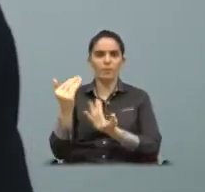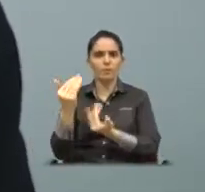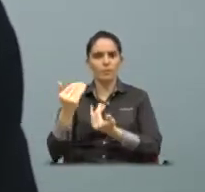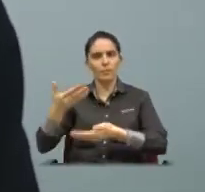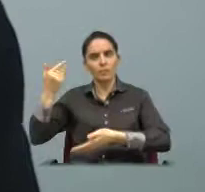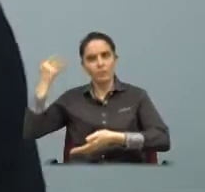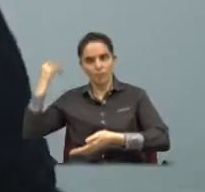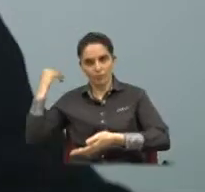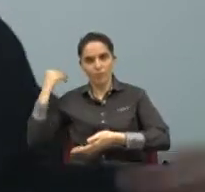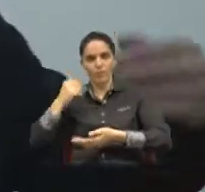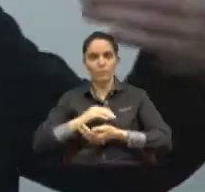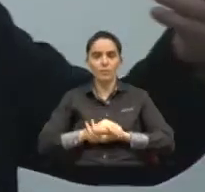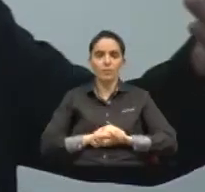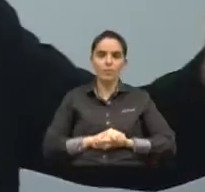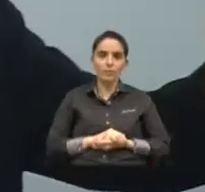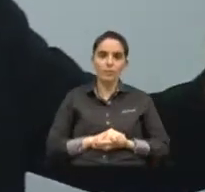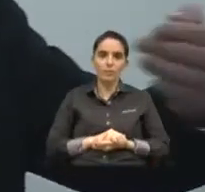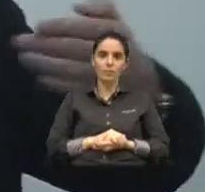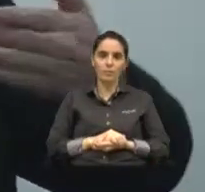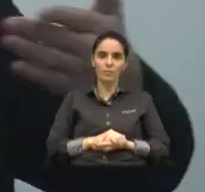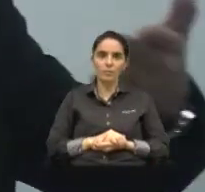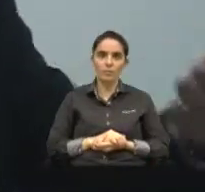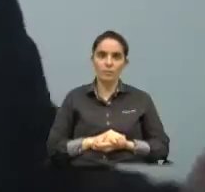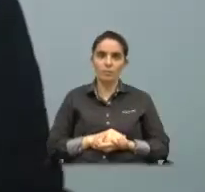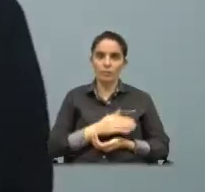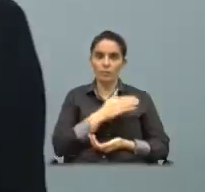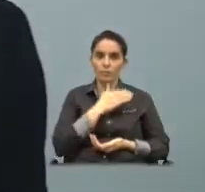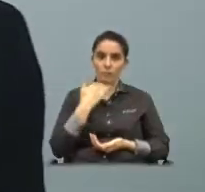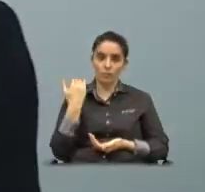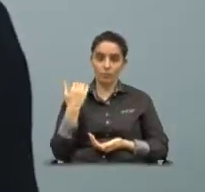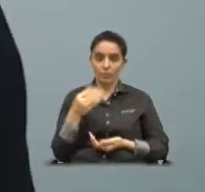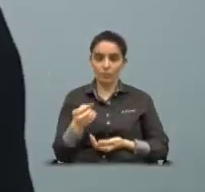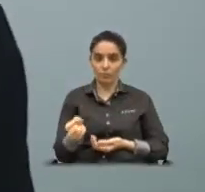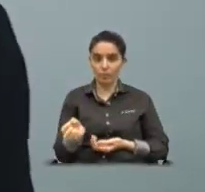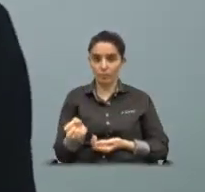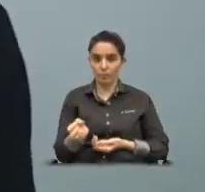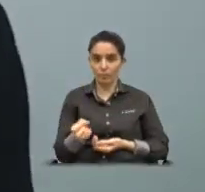Infelizmente, foi-se muito novo, né? 70 anos,